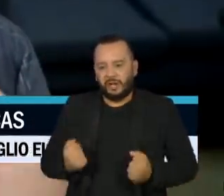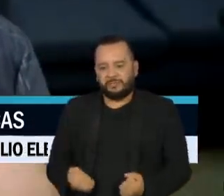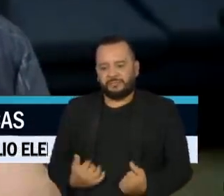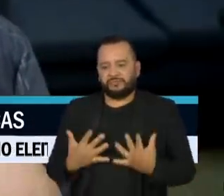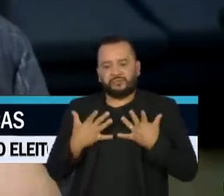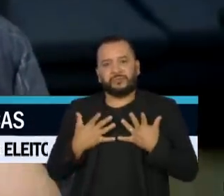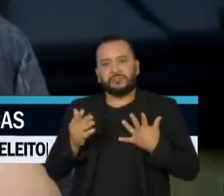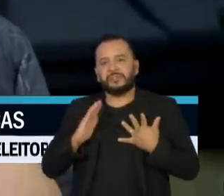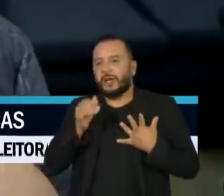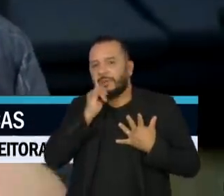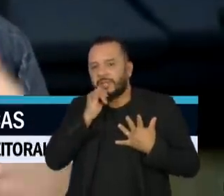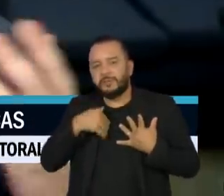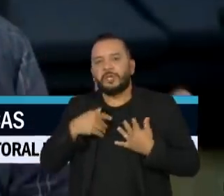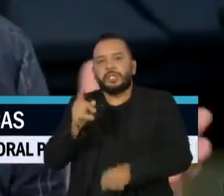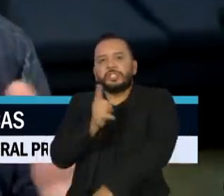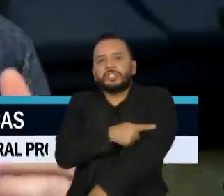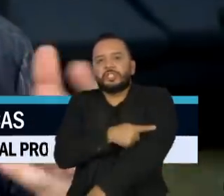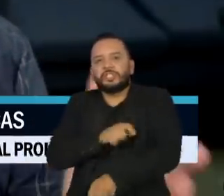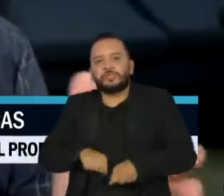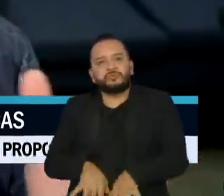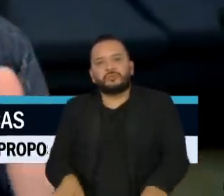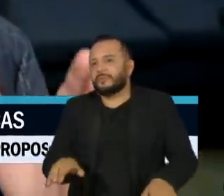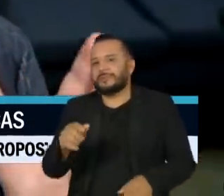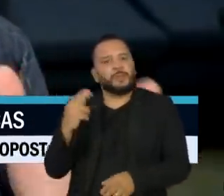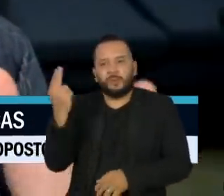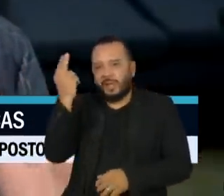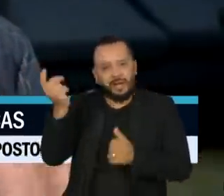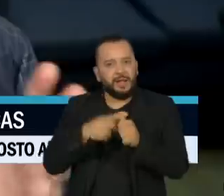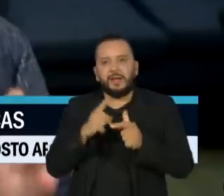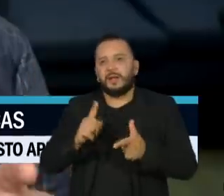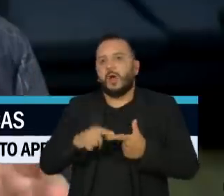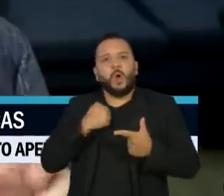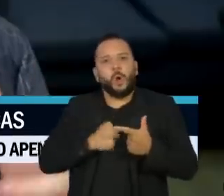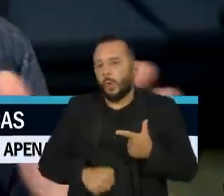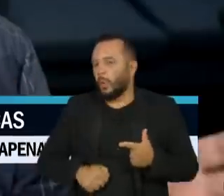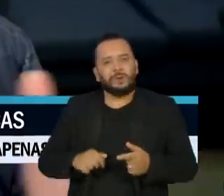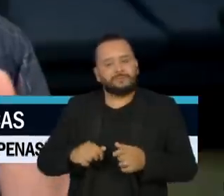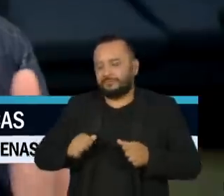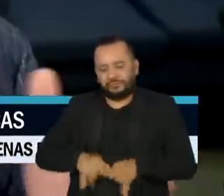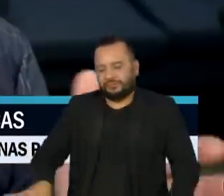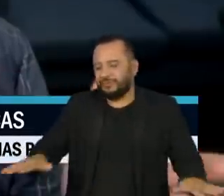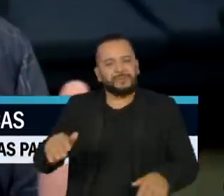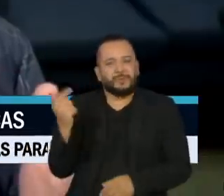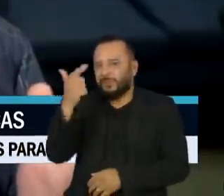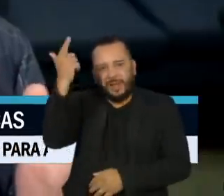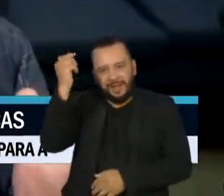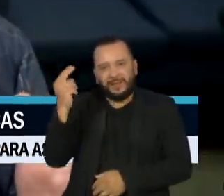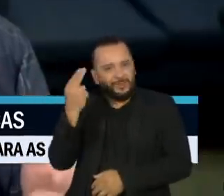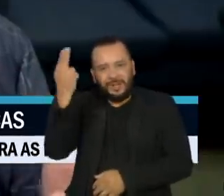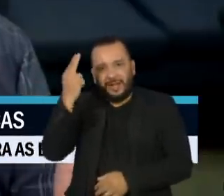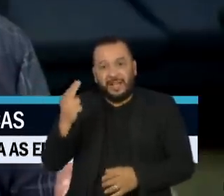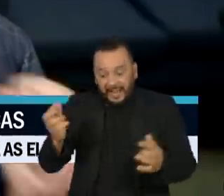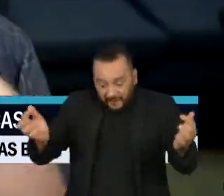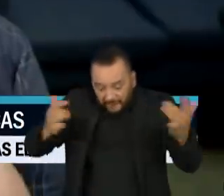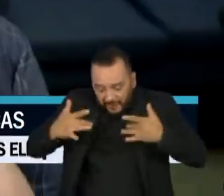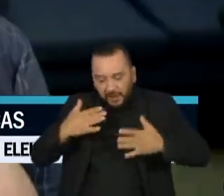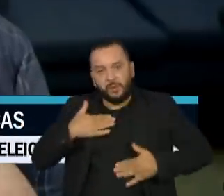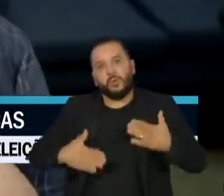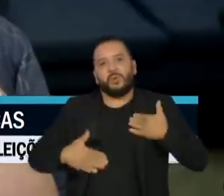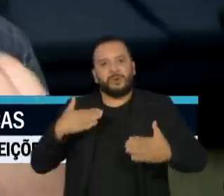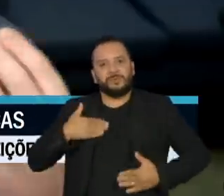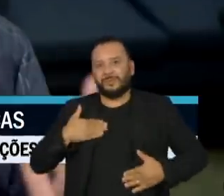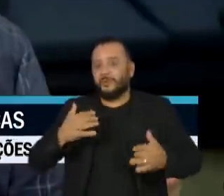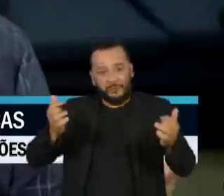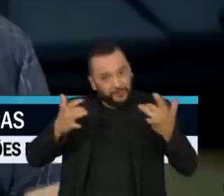uma vez que a gente incorpora ele. Se você absorve da comida o mercúrio metálico da forma que é usada no garimpo, isso fica no